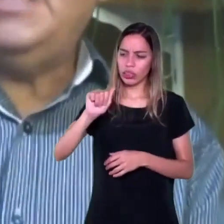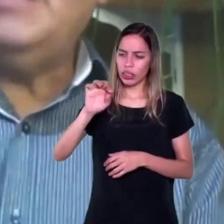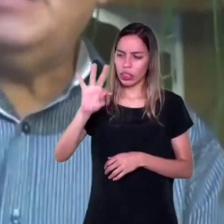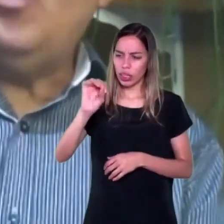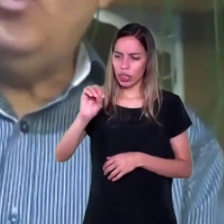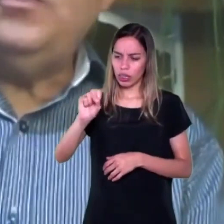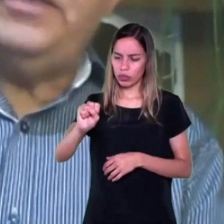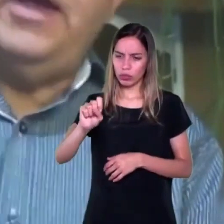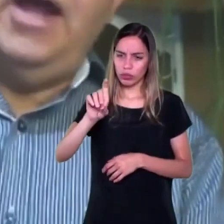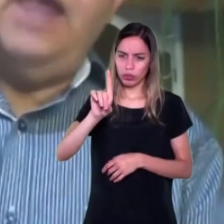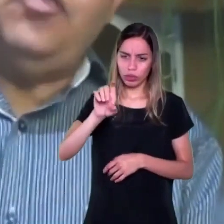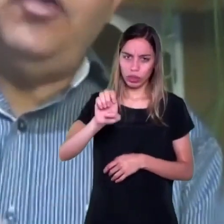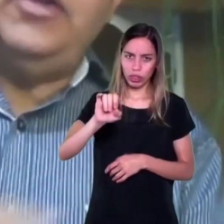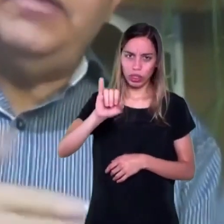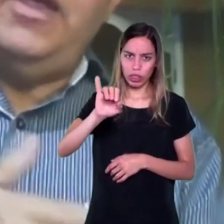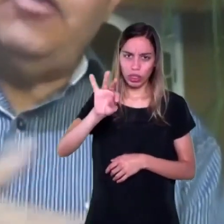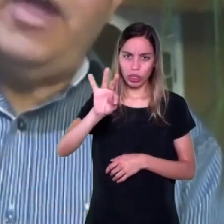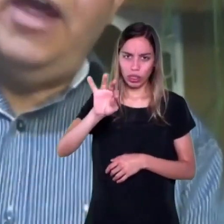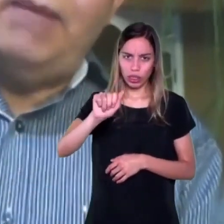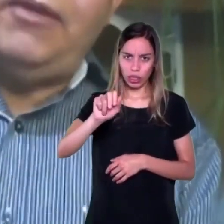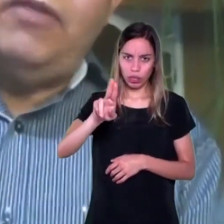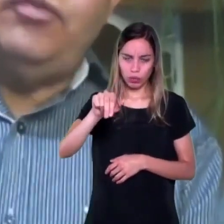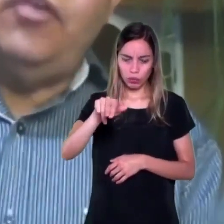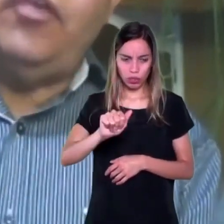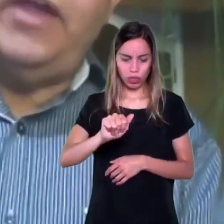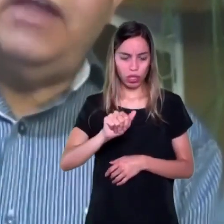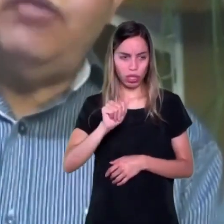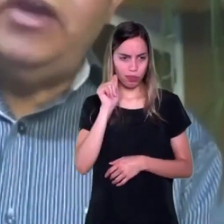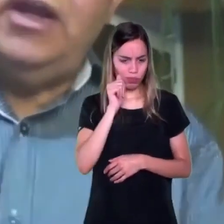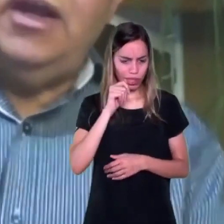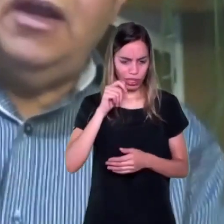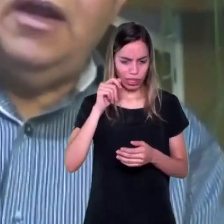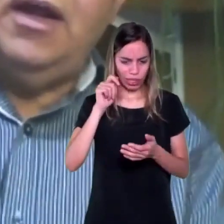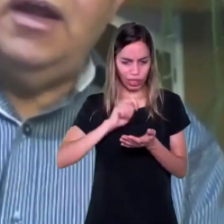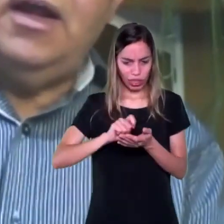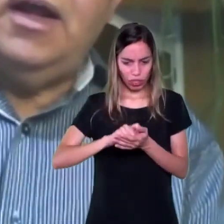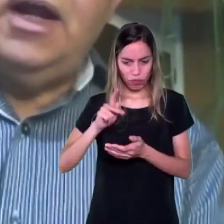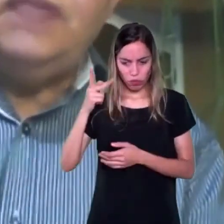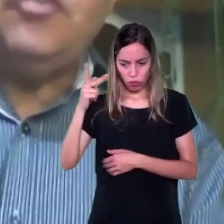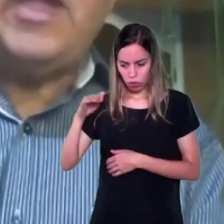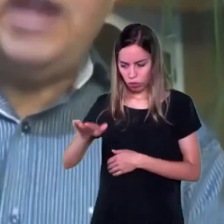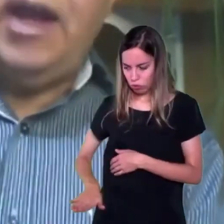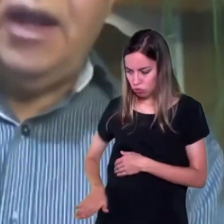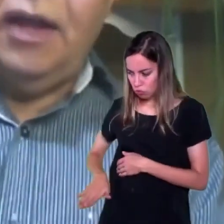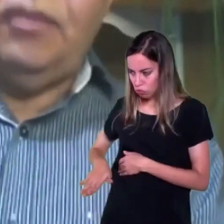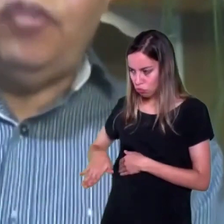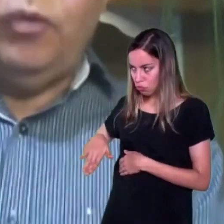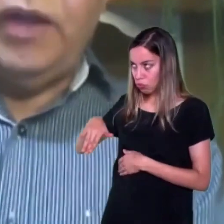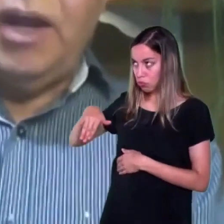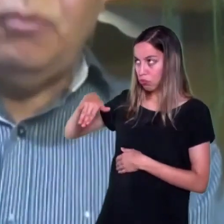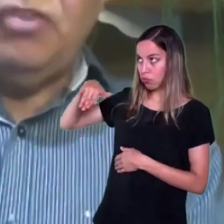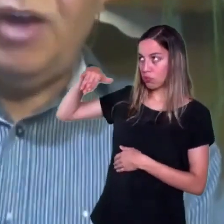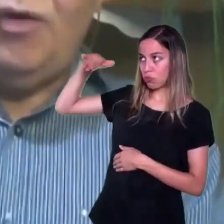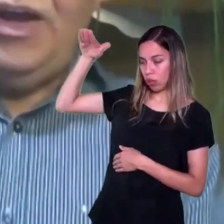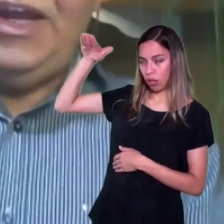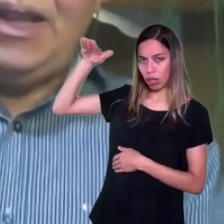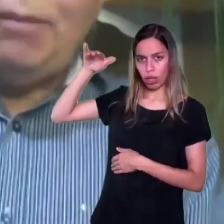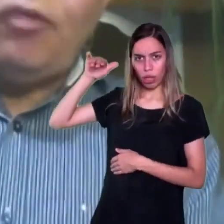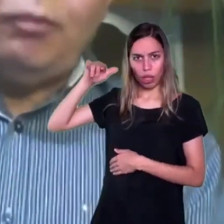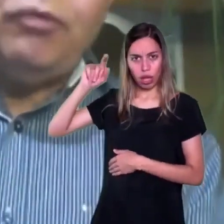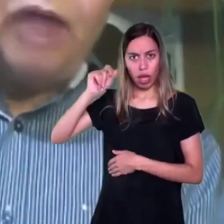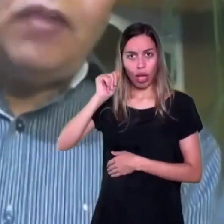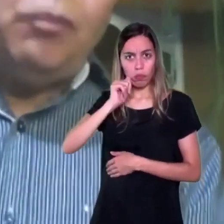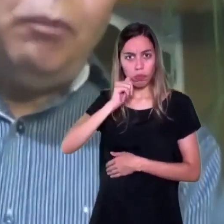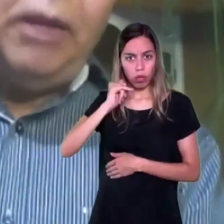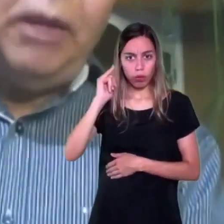e que ela conta a história desde a época da infância dela, que foi antes da guerra, da Segunda Guerra Mundial, e ela